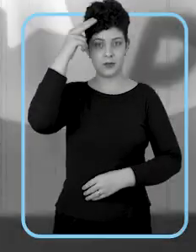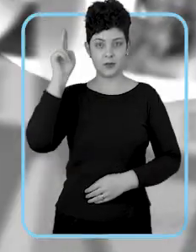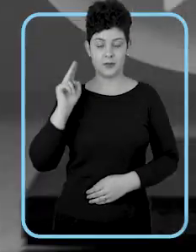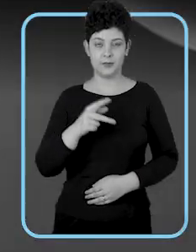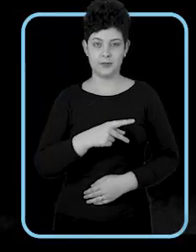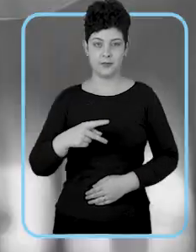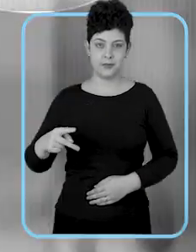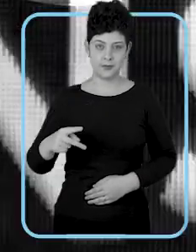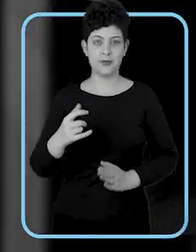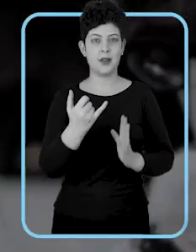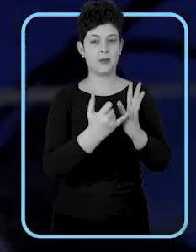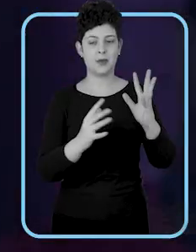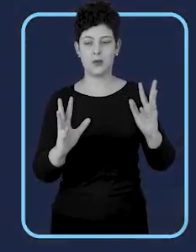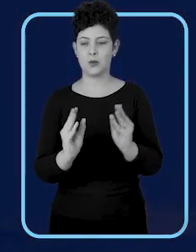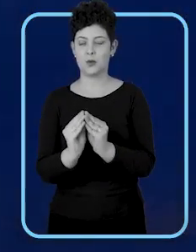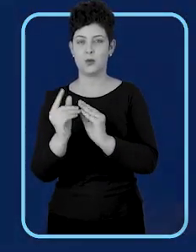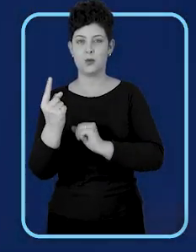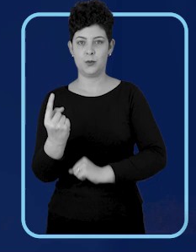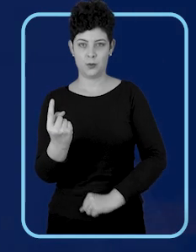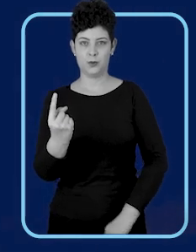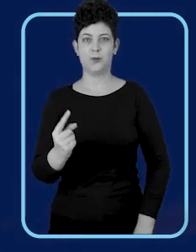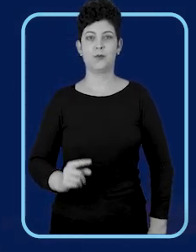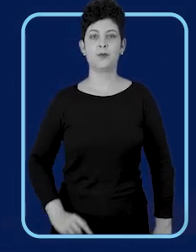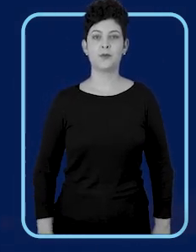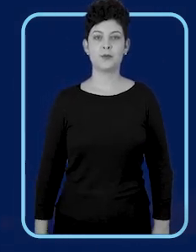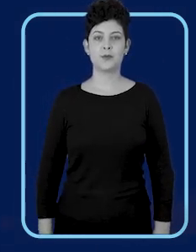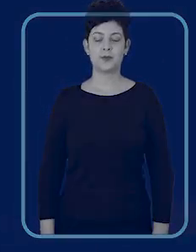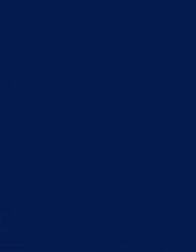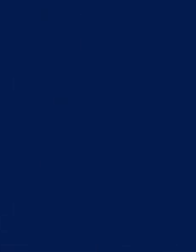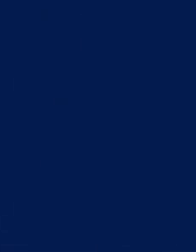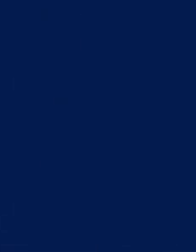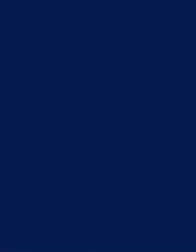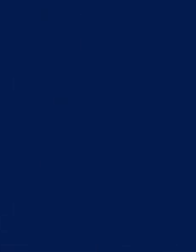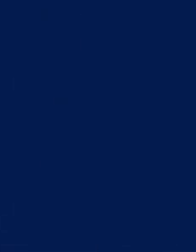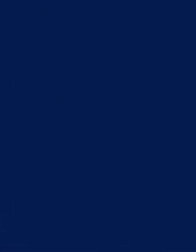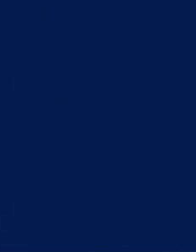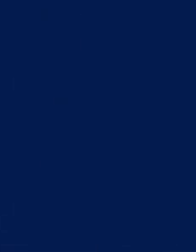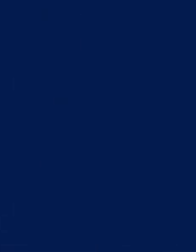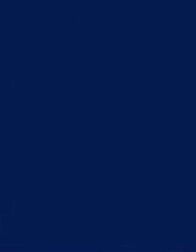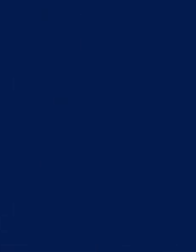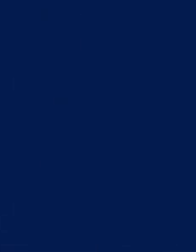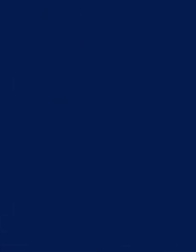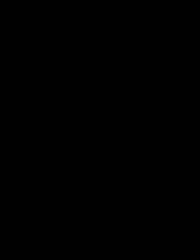Vote Soraya presidente. A candidata do um imposto só. Soraya.